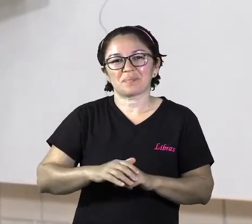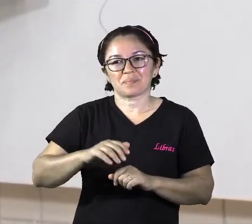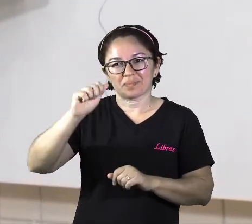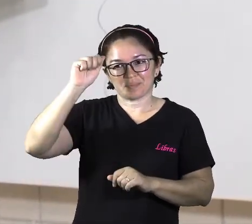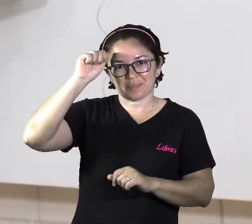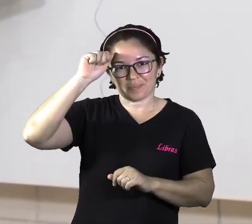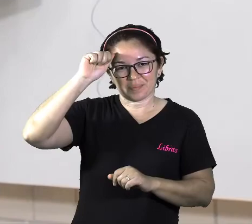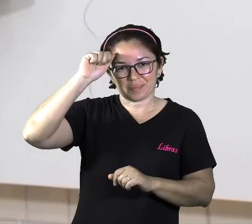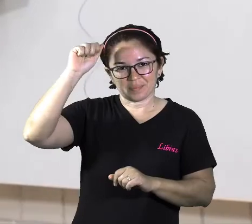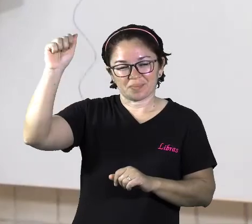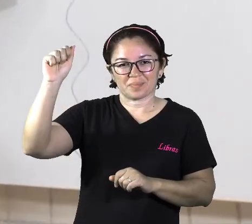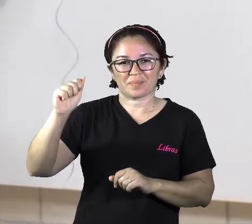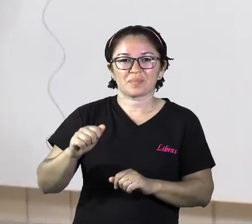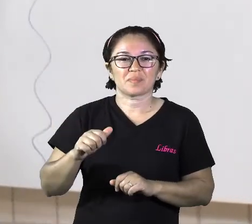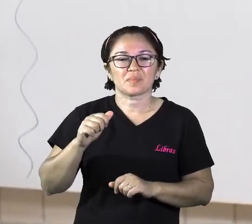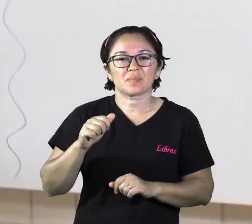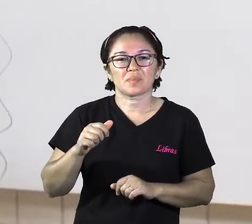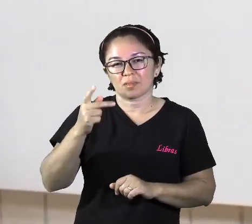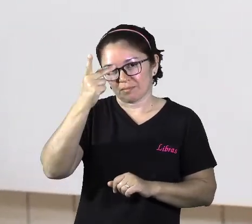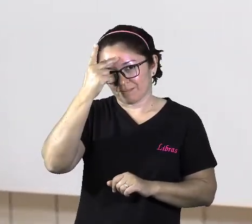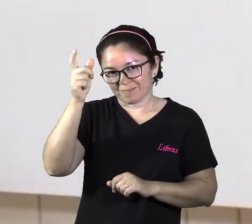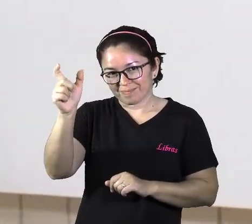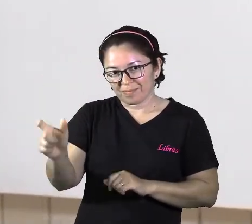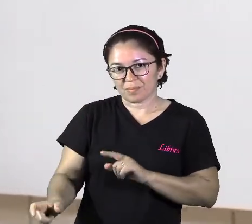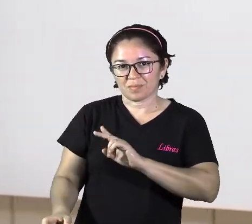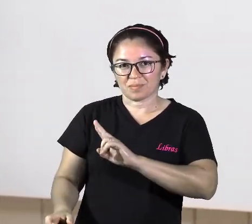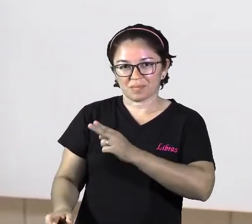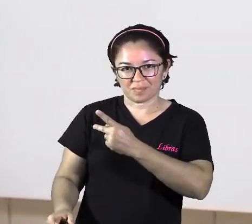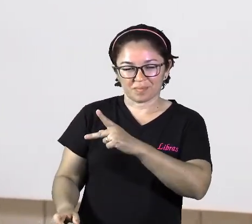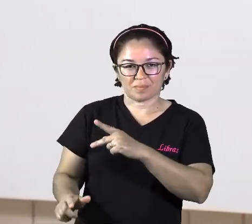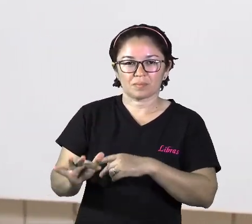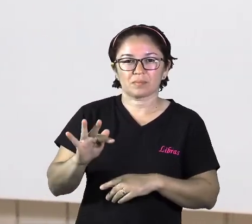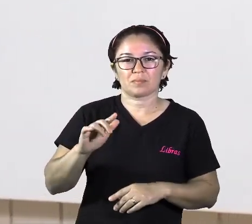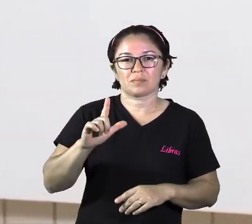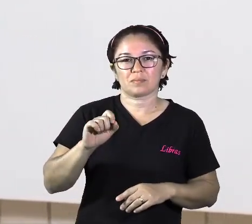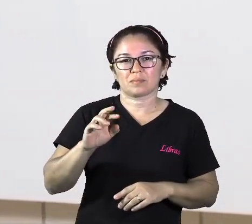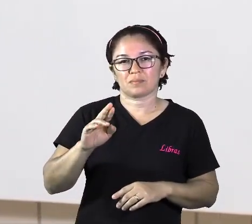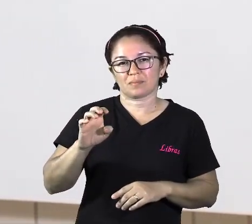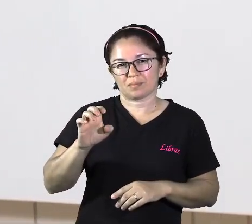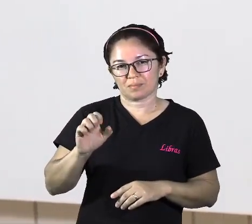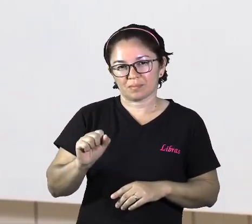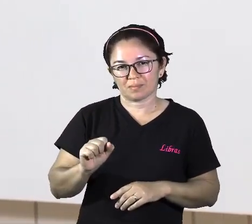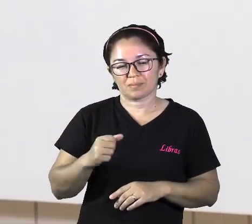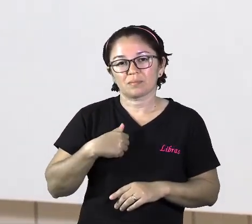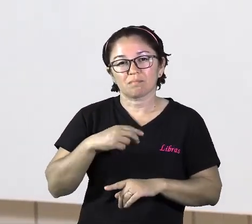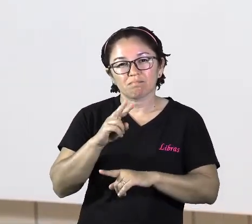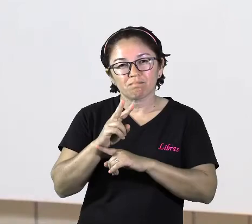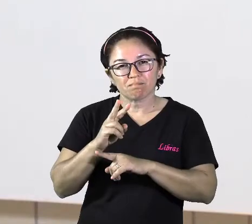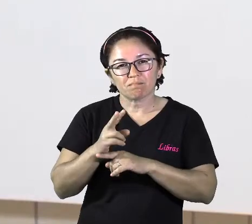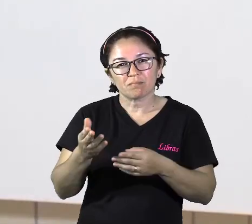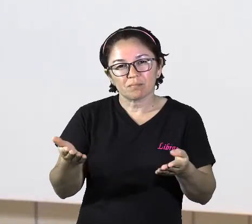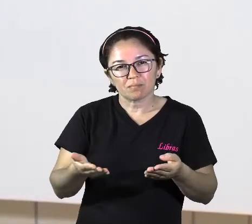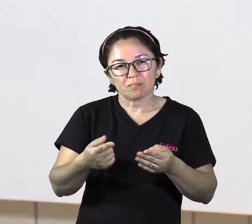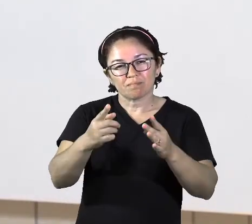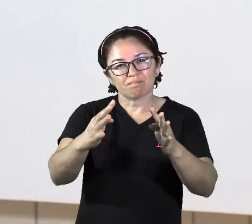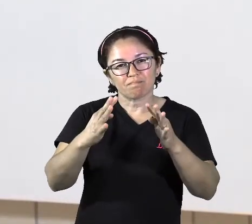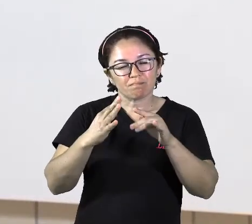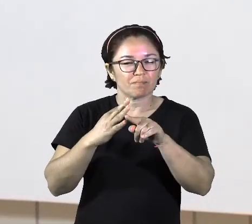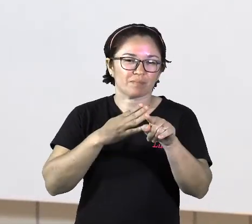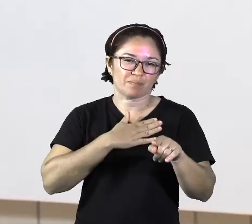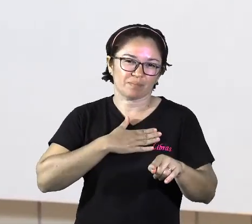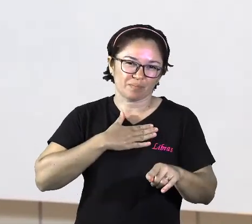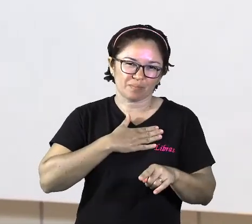Palco das Flores. Espero que vocês tenham gostado dessa teleaula, estudem bastante em casa, todo esse conteúdo está na